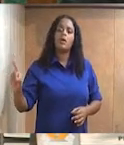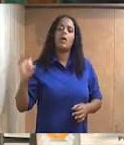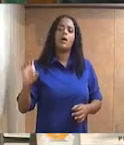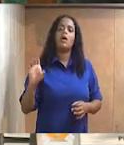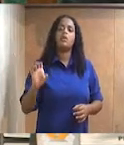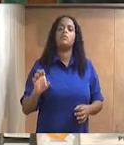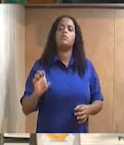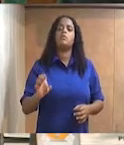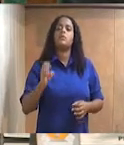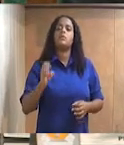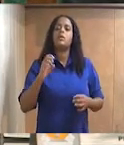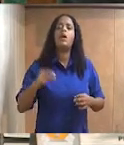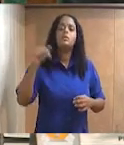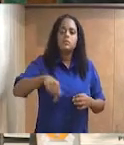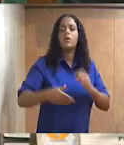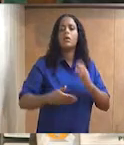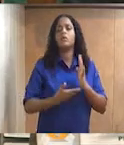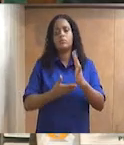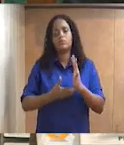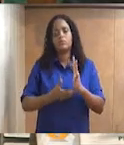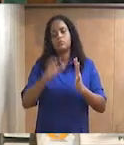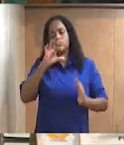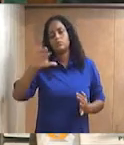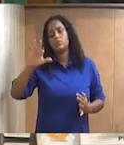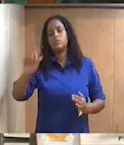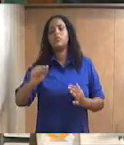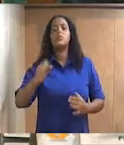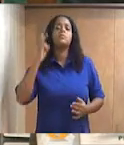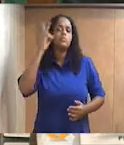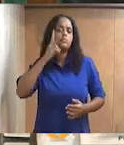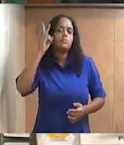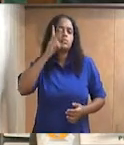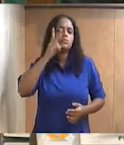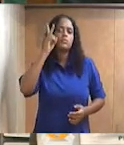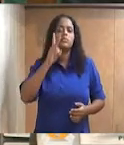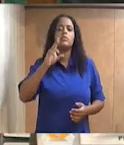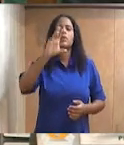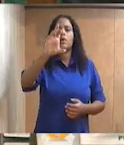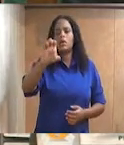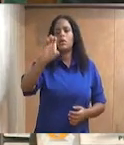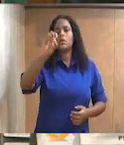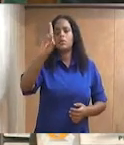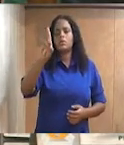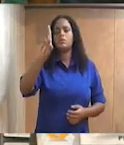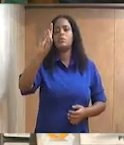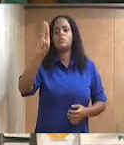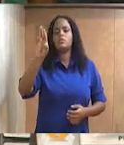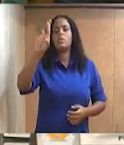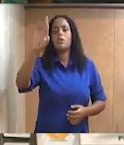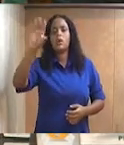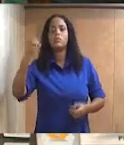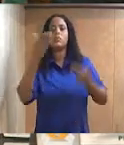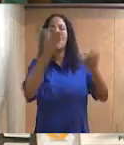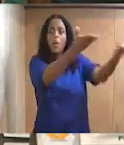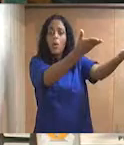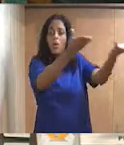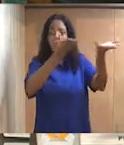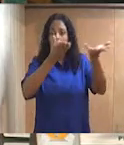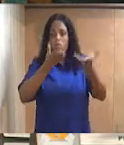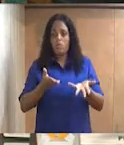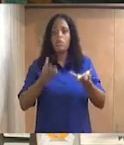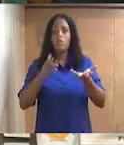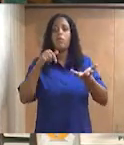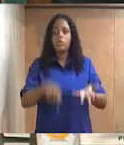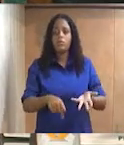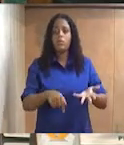presidente da Câmara Municipal de Duque de Caxias, vereador Eduardo Moreira da Silva, convida a todos para o ato de instalação